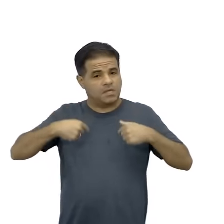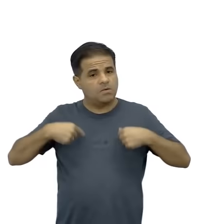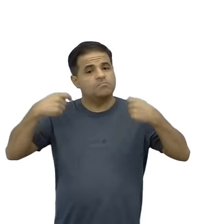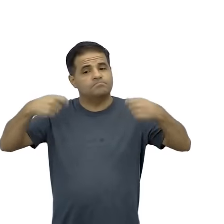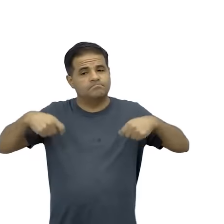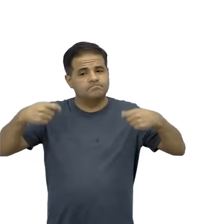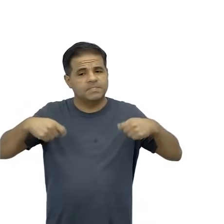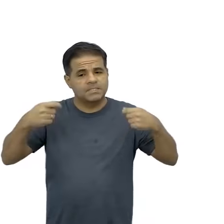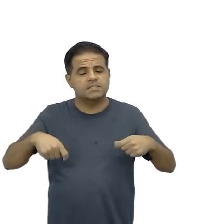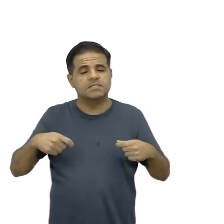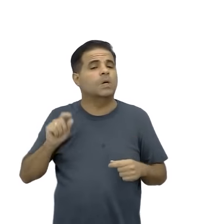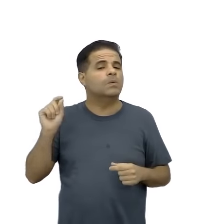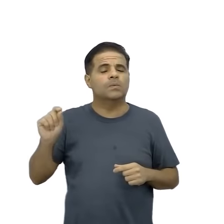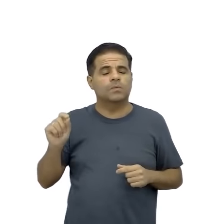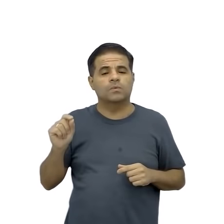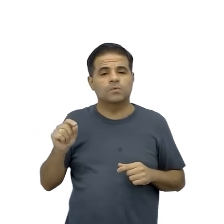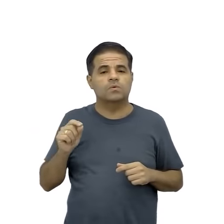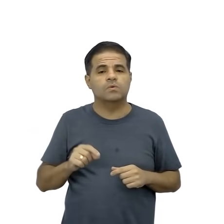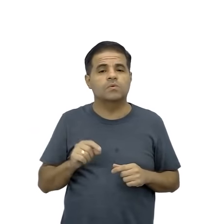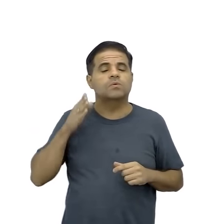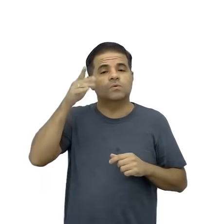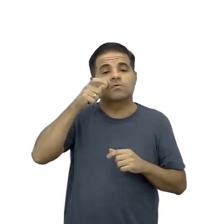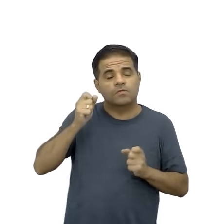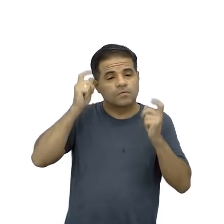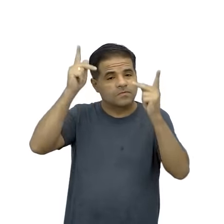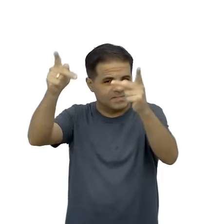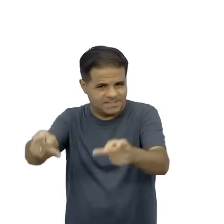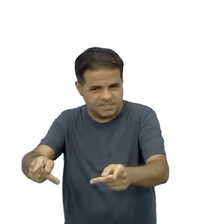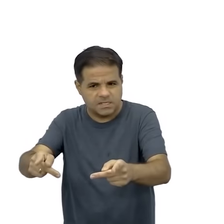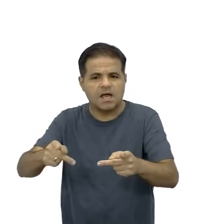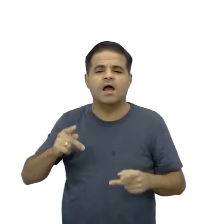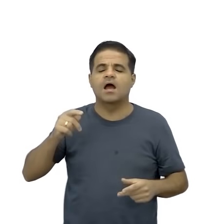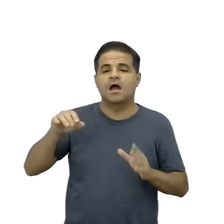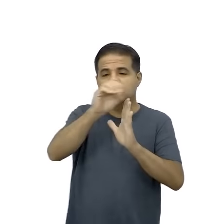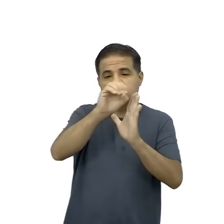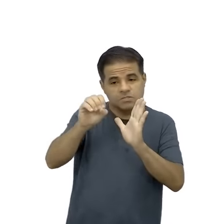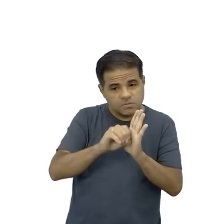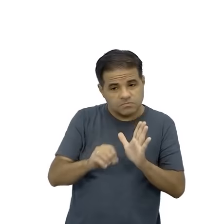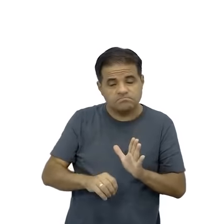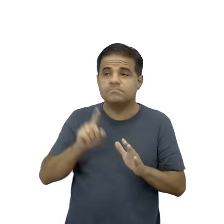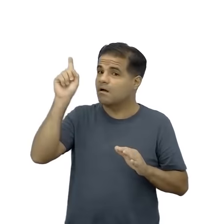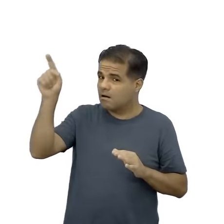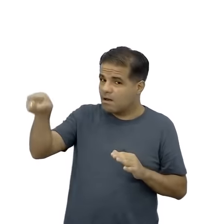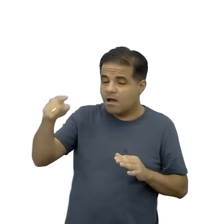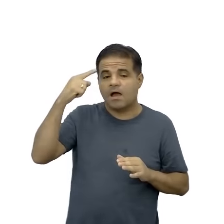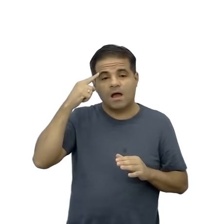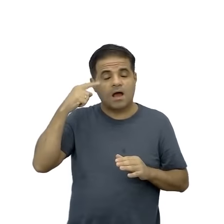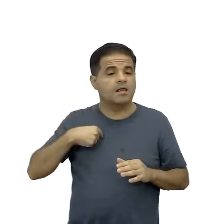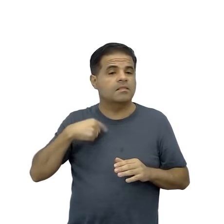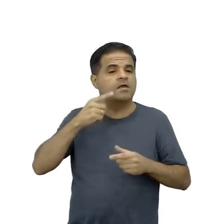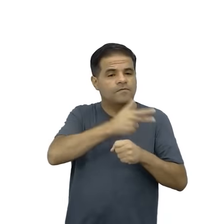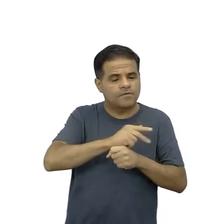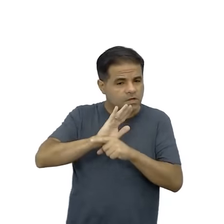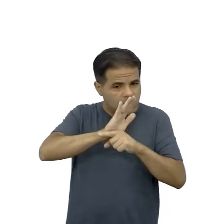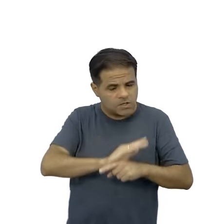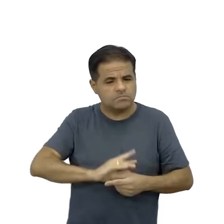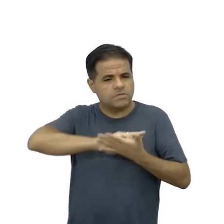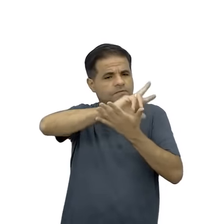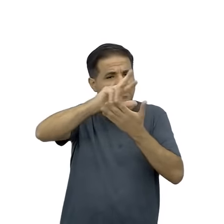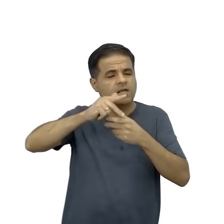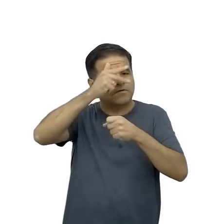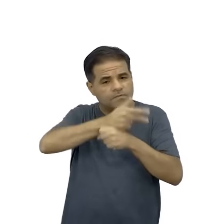precisei de eu fui visitar, né, o Centro de Mídias e lá há vídeos, um conjunto de vídeos